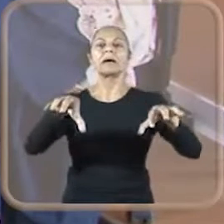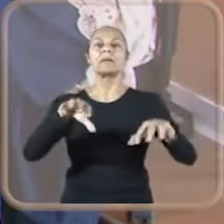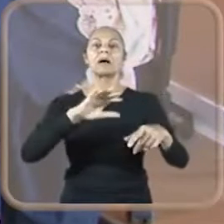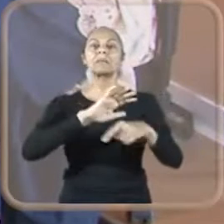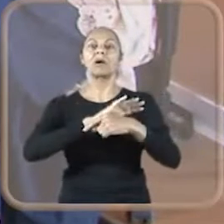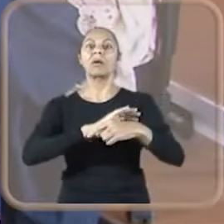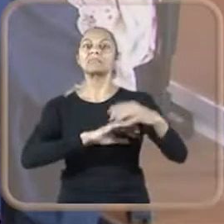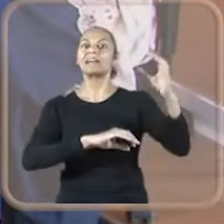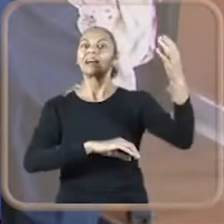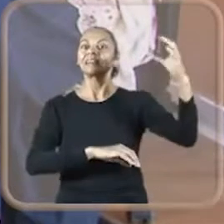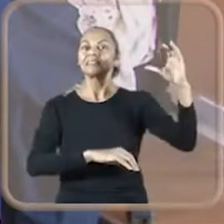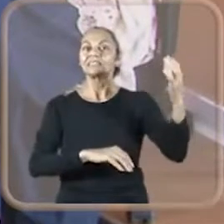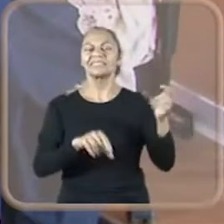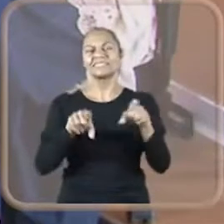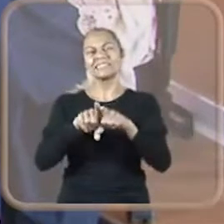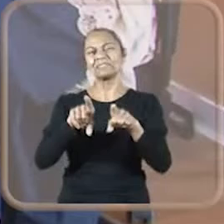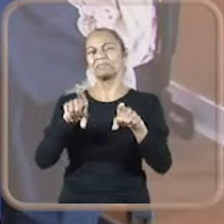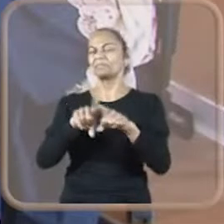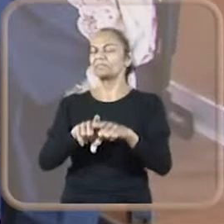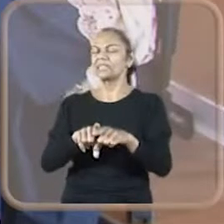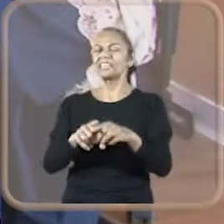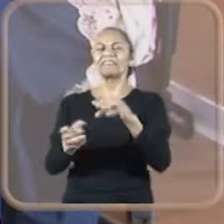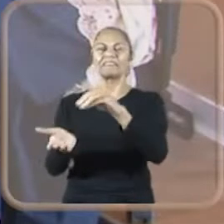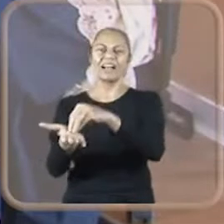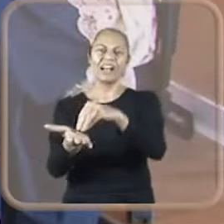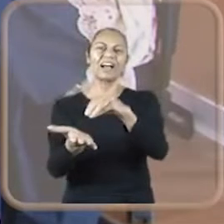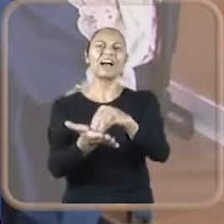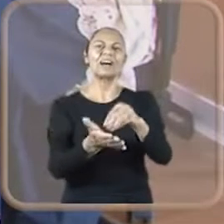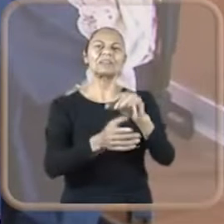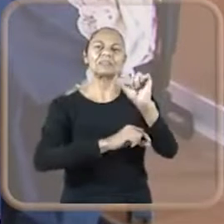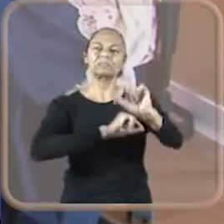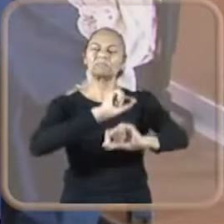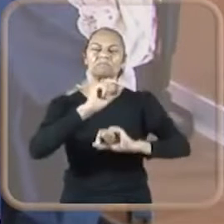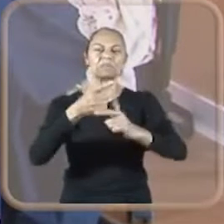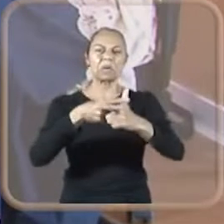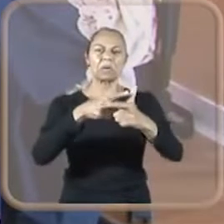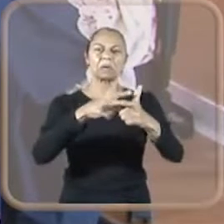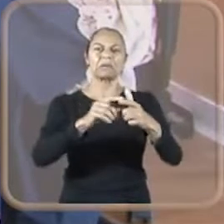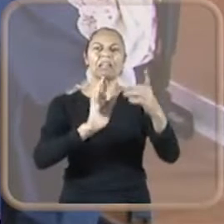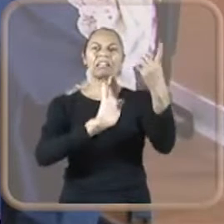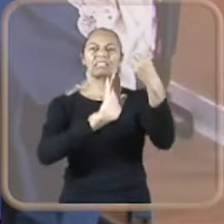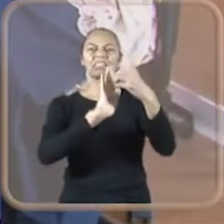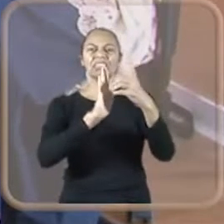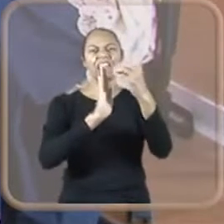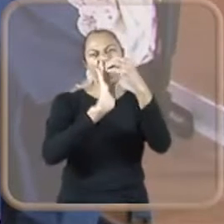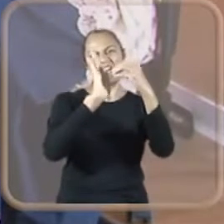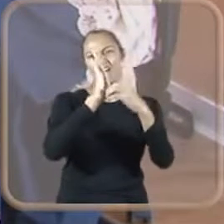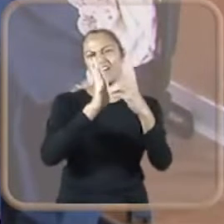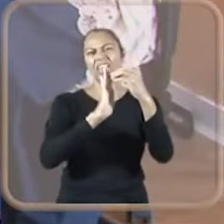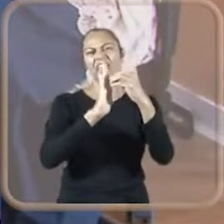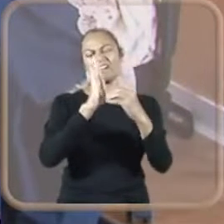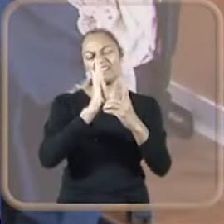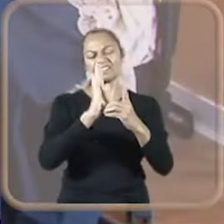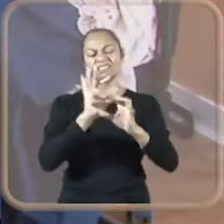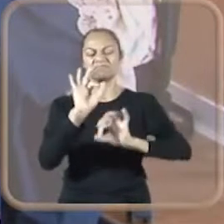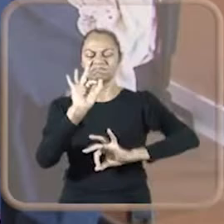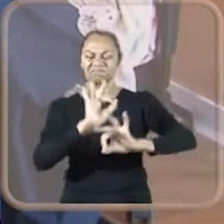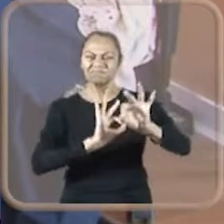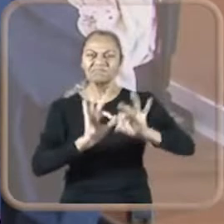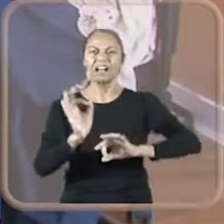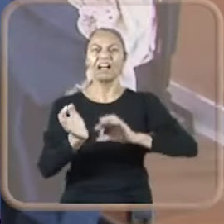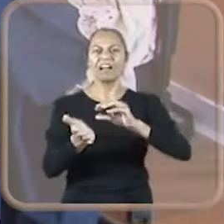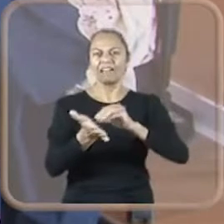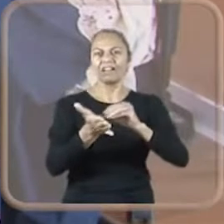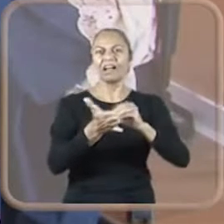área rural, ainda uma deficiência ainda de muitas décadas de infraestrutura ainda que não é